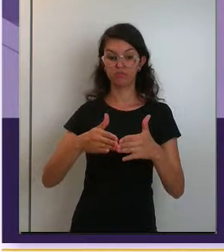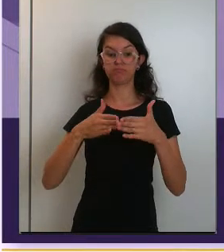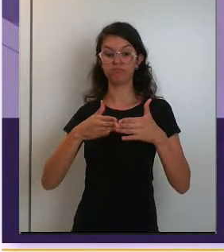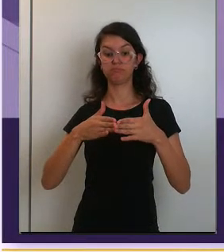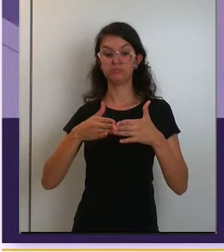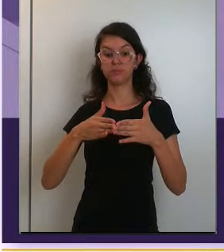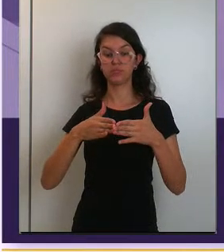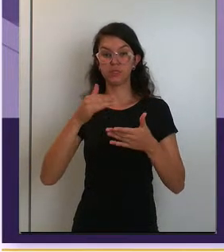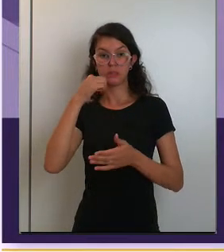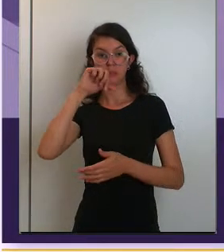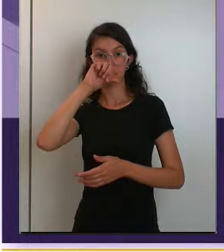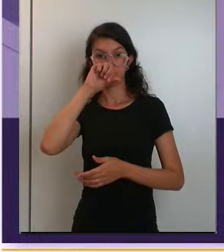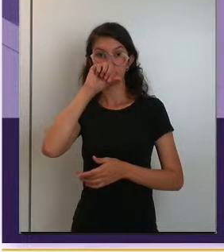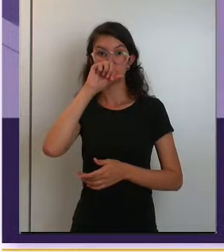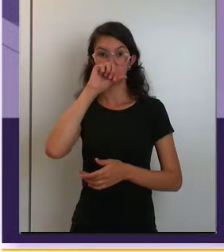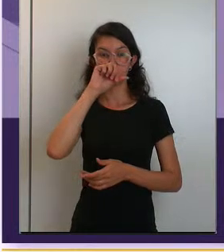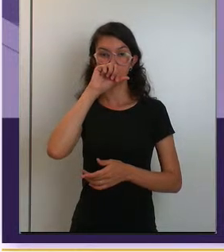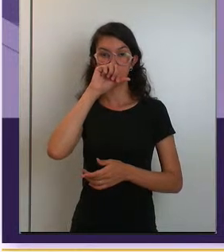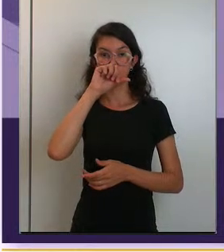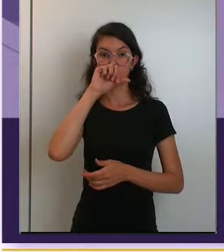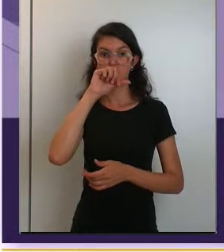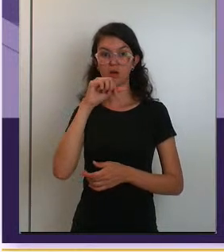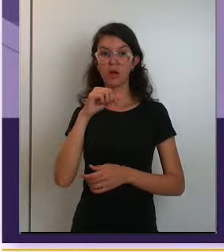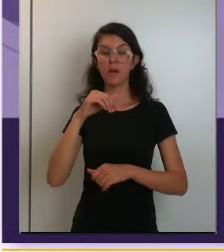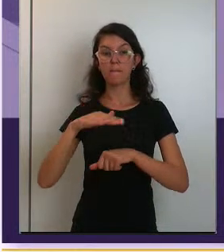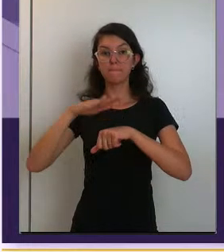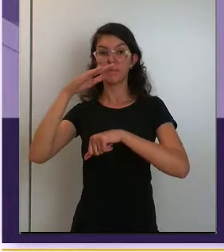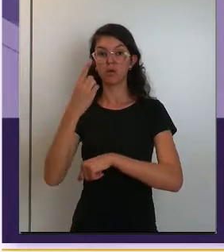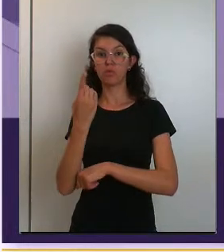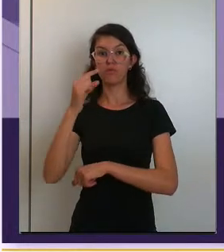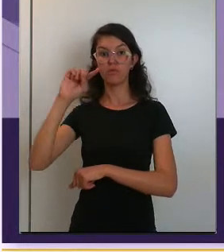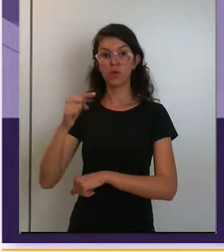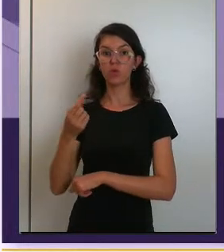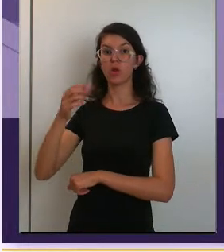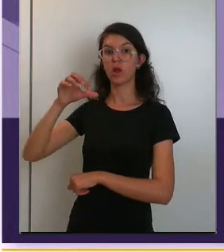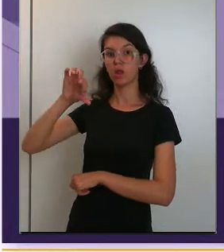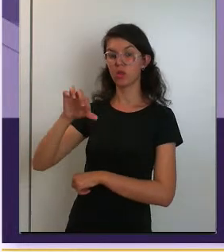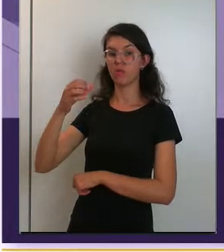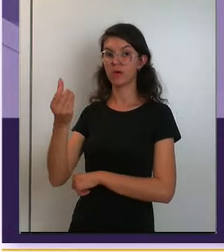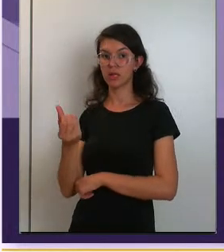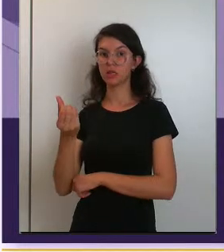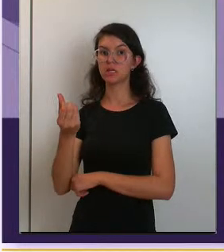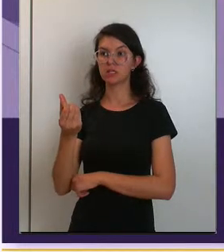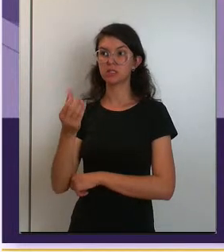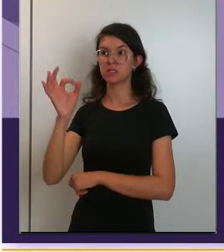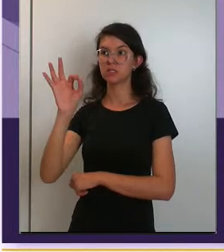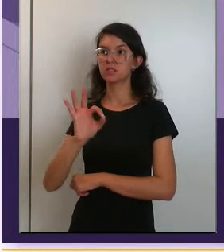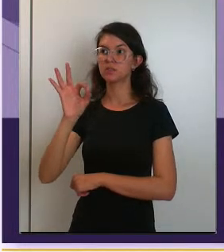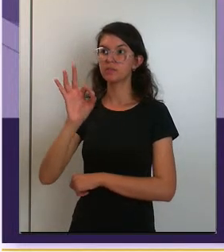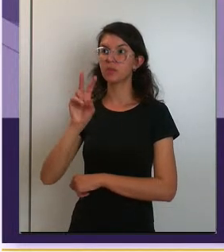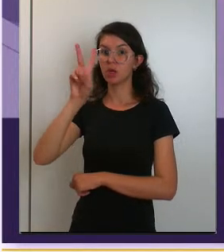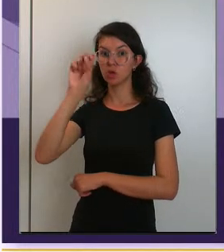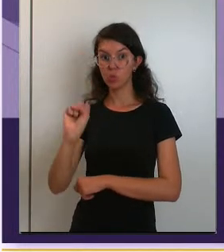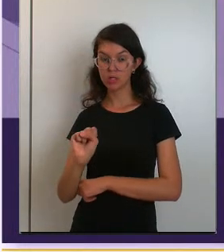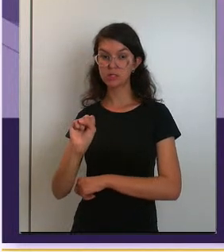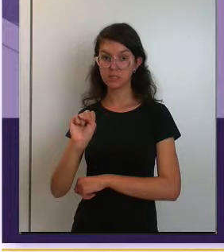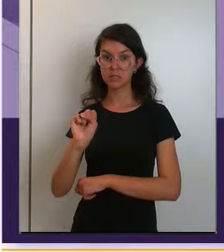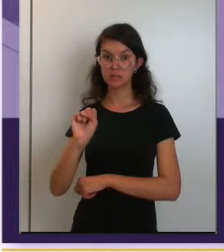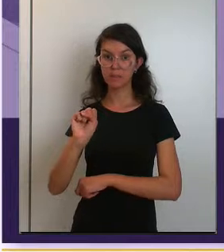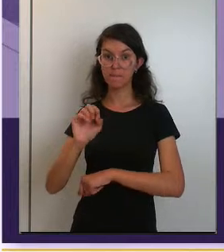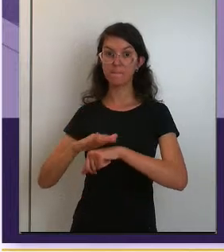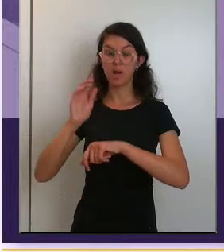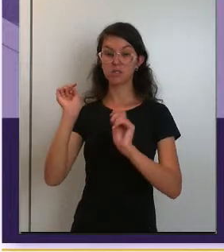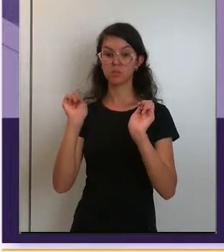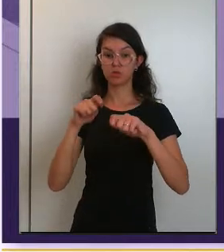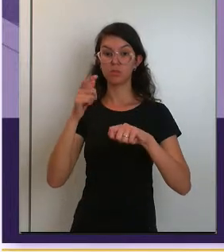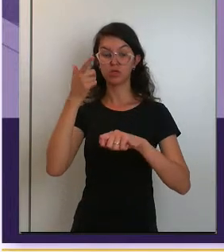elas aumentavam em praticamente 1,96 vezes, né? Ou seja, tem duas vezes mais chance de